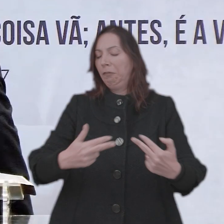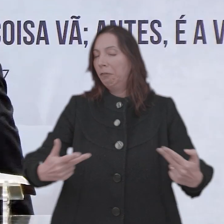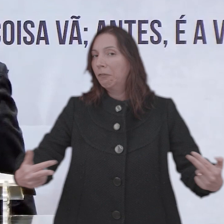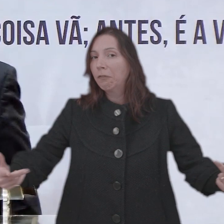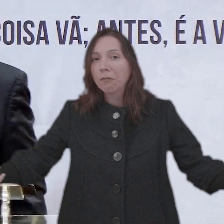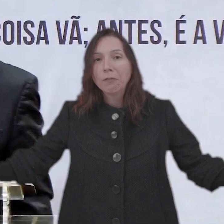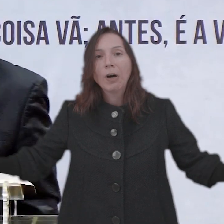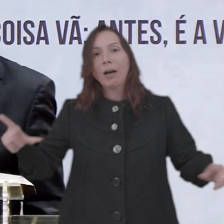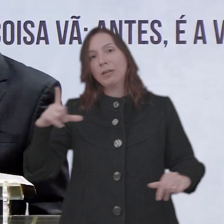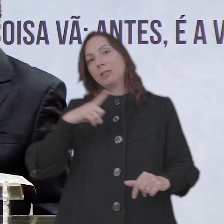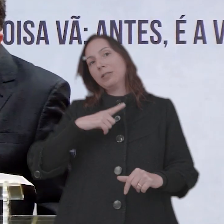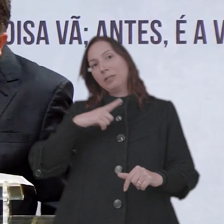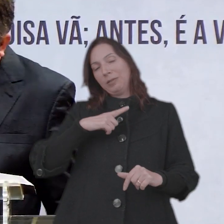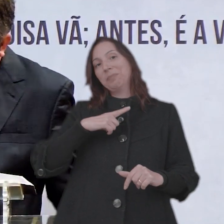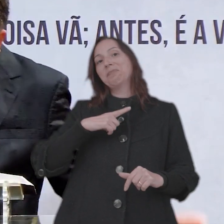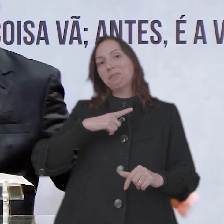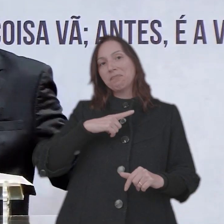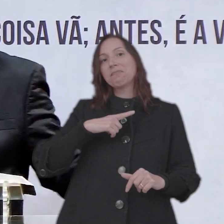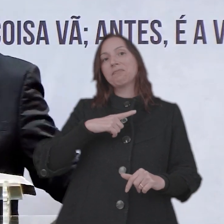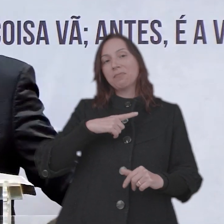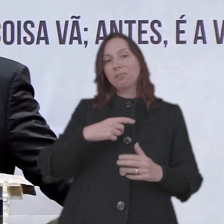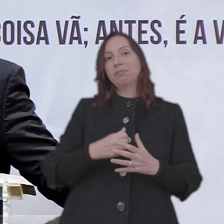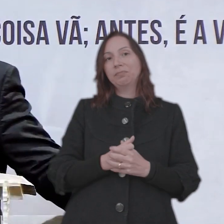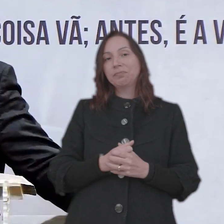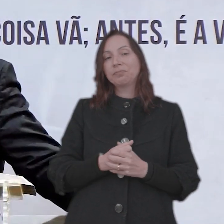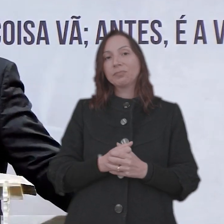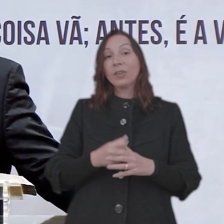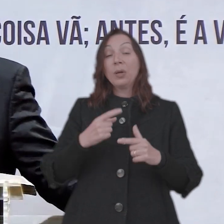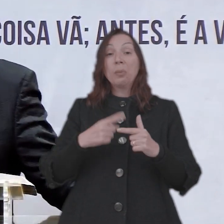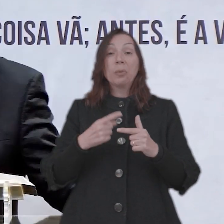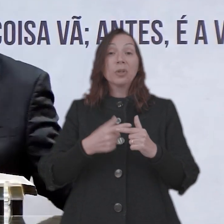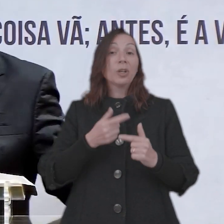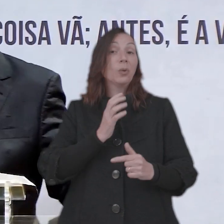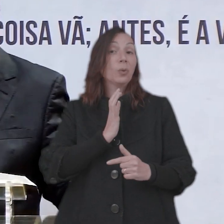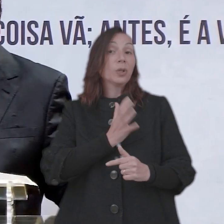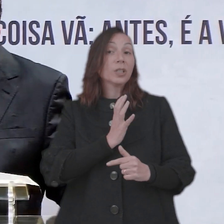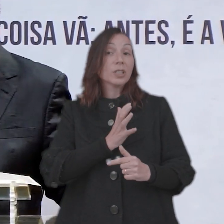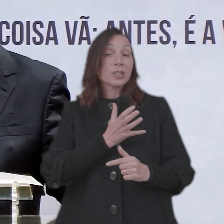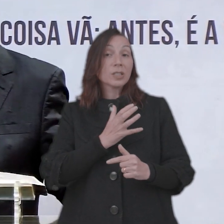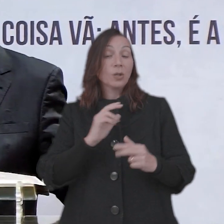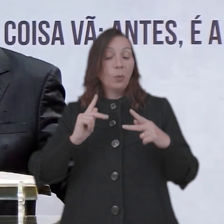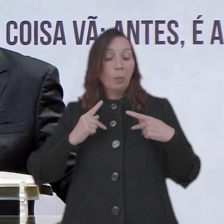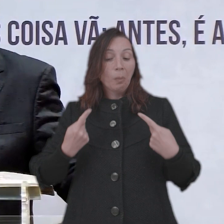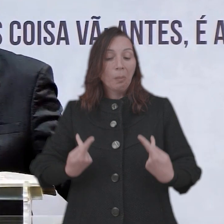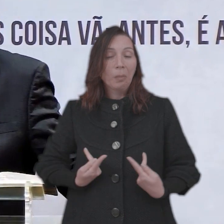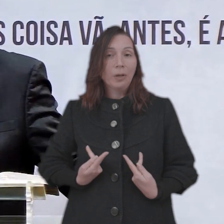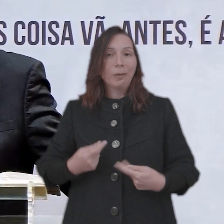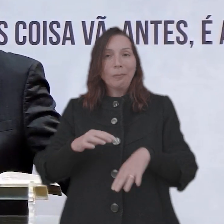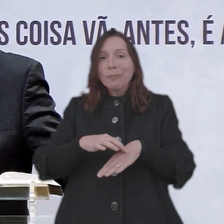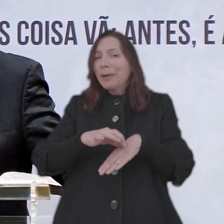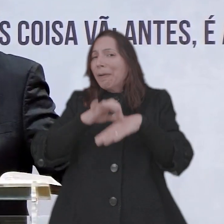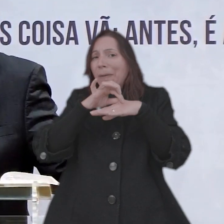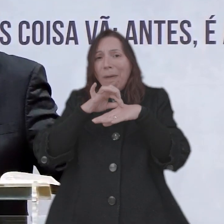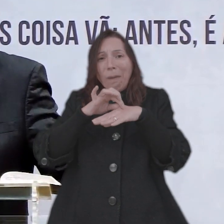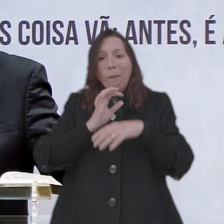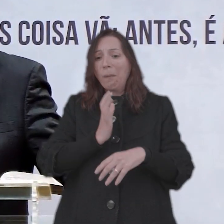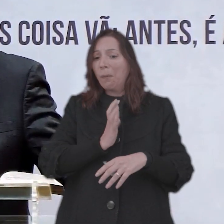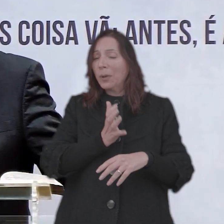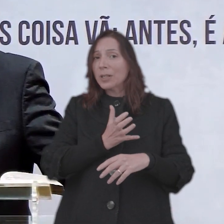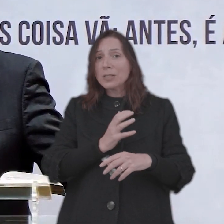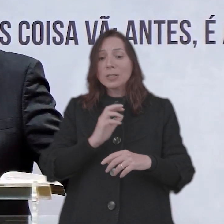Preste atenção, que o coração do homem é carnal, que o coração do homem é